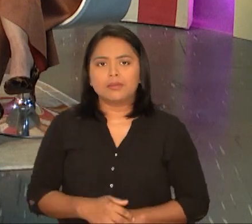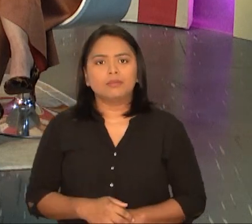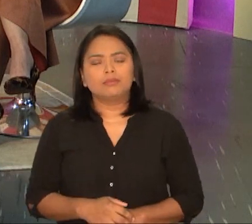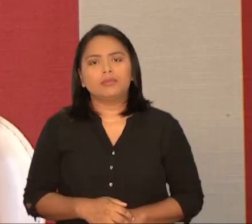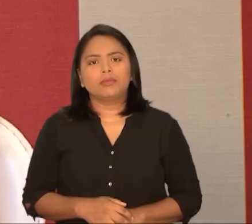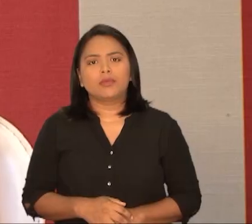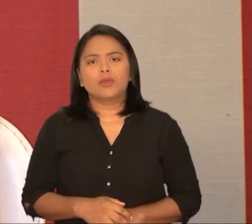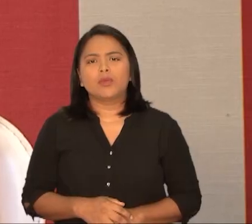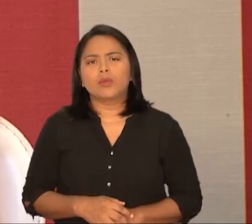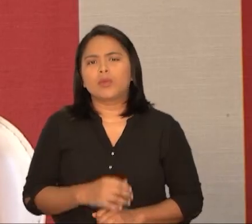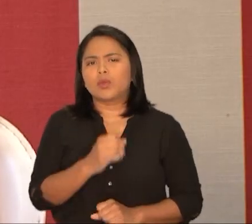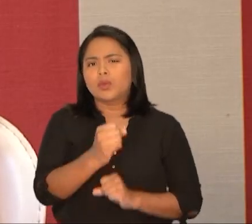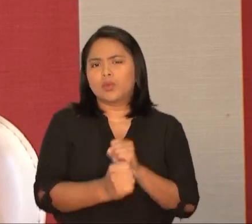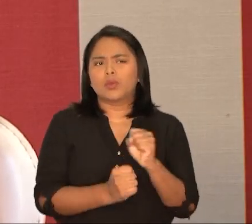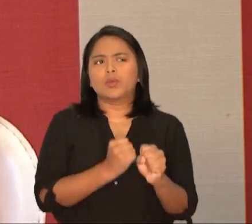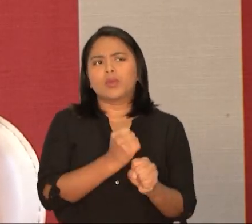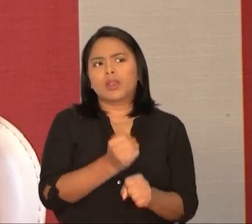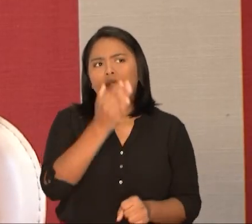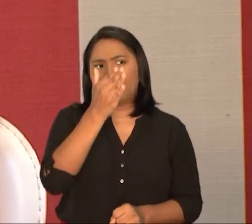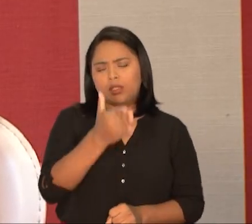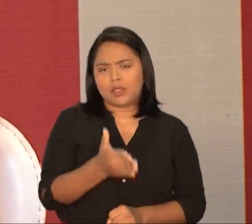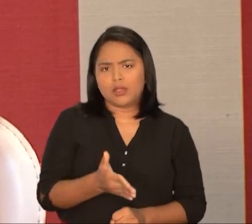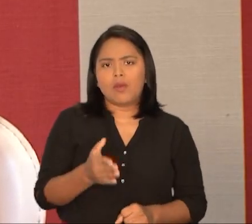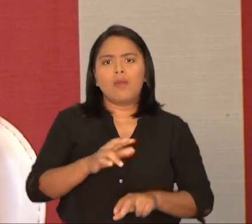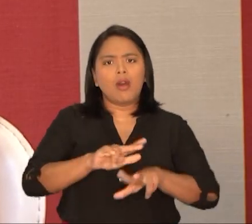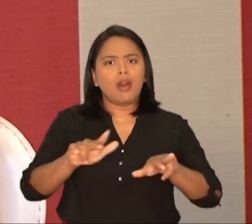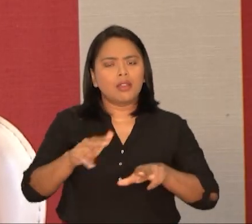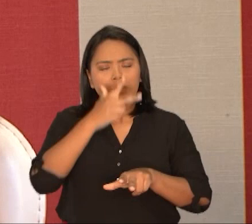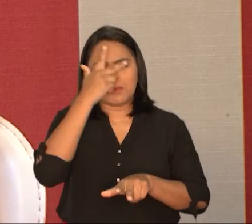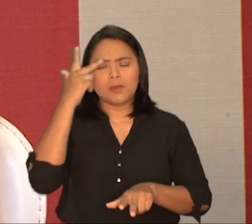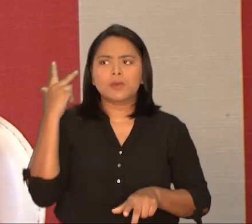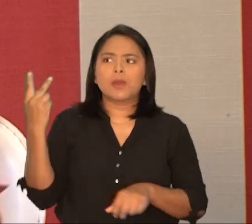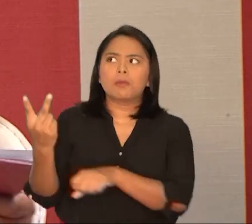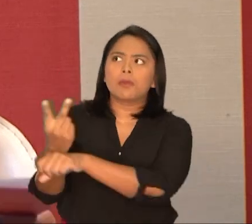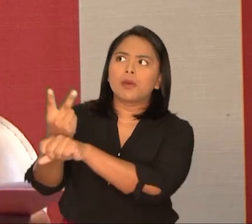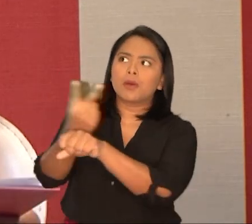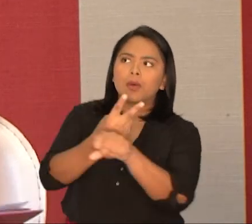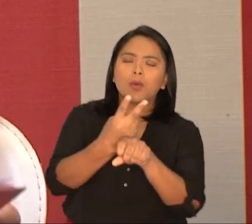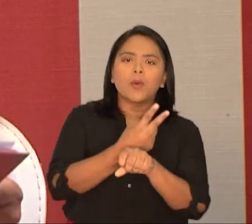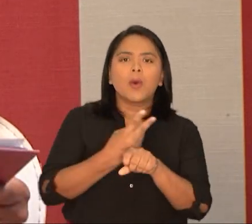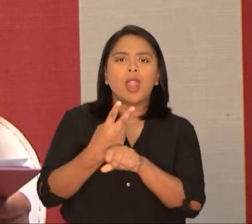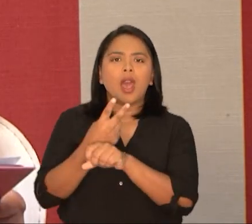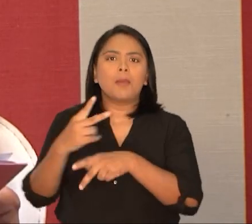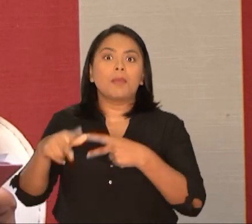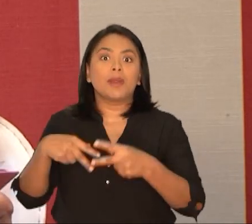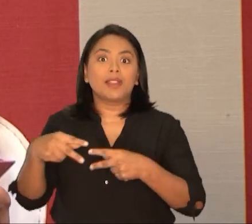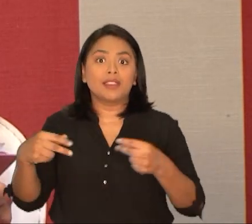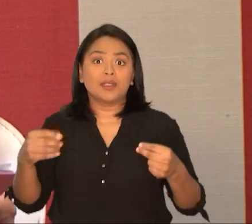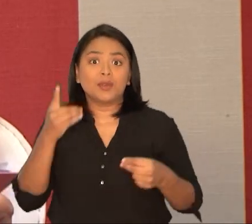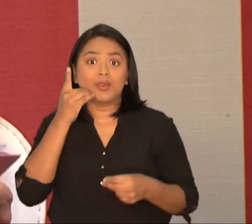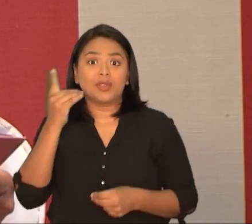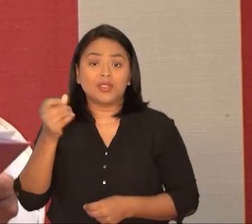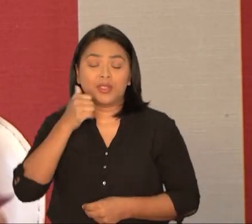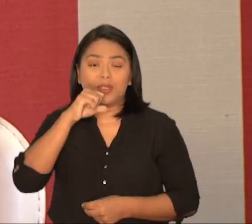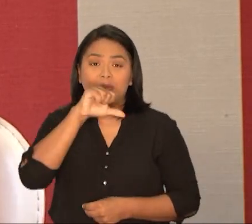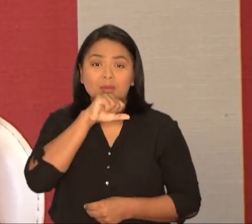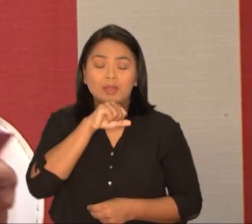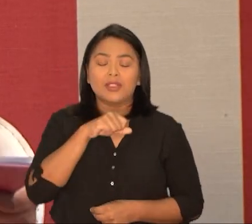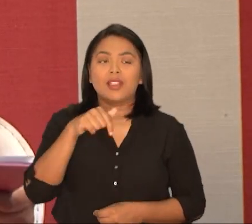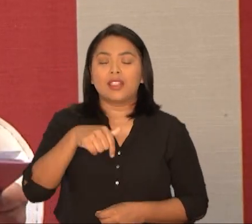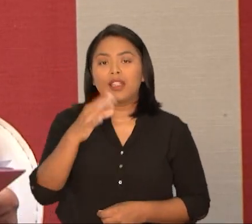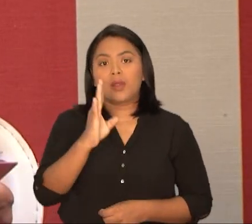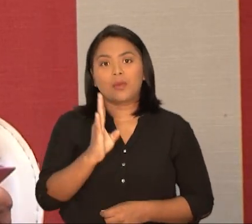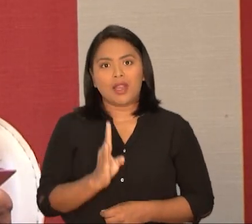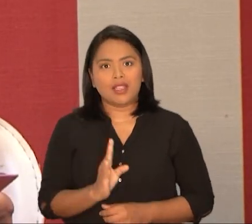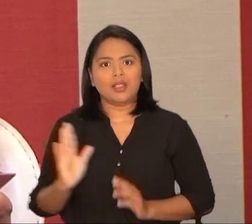mundo todo vão às compras em busca de um presente para o Dia das Mães. No Brasil, o apelo comercial é tão grande que